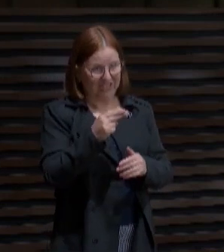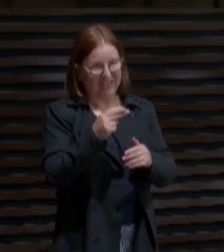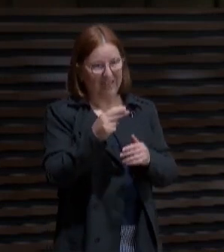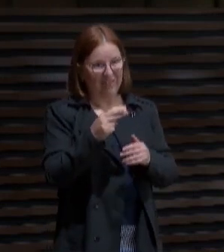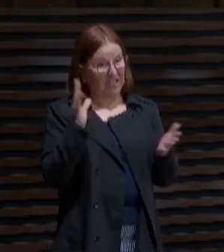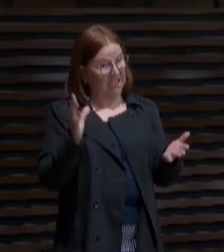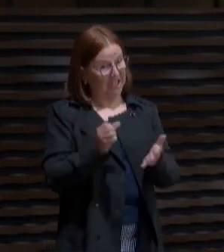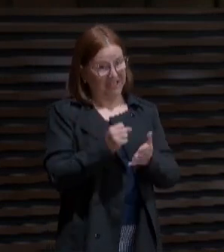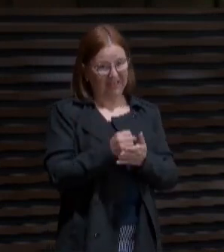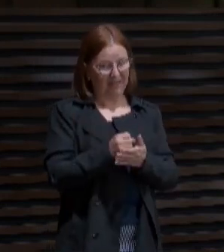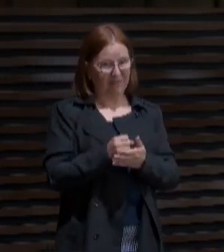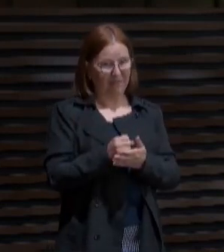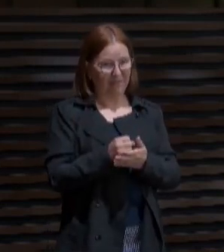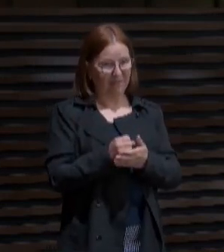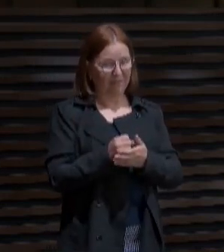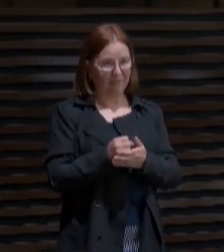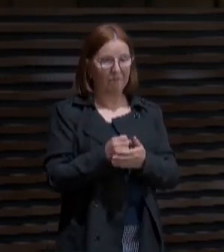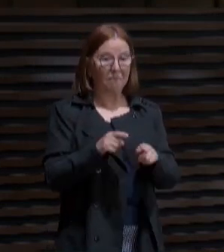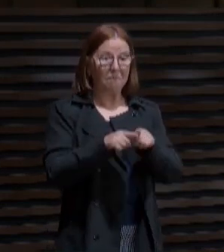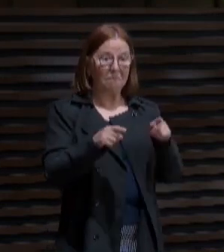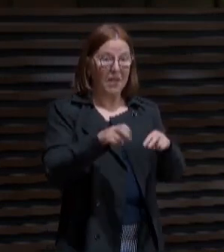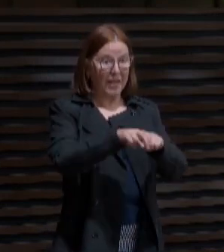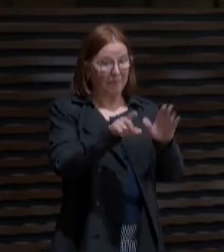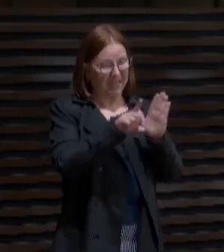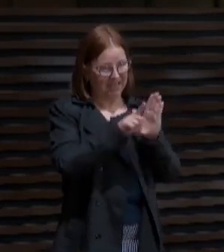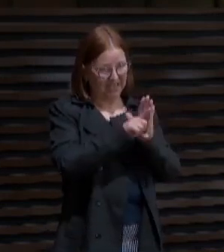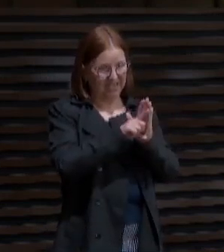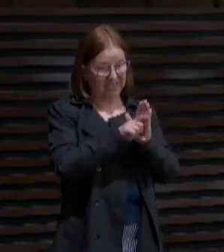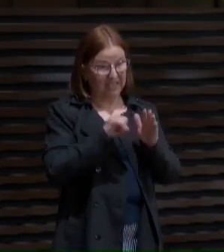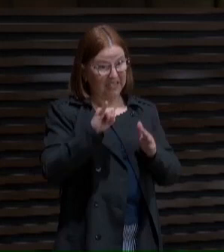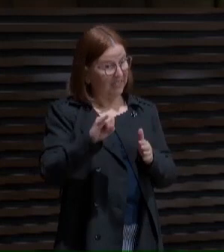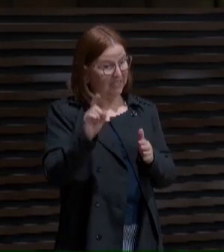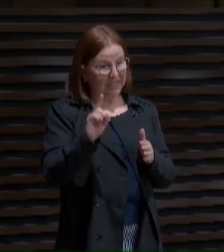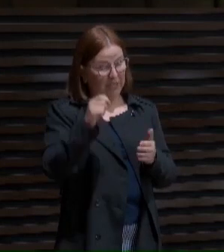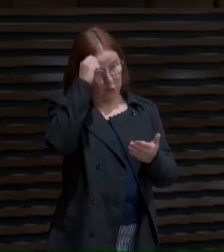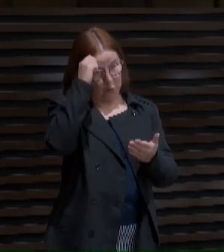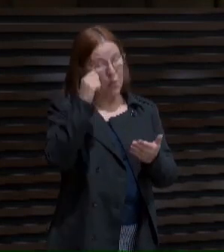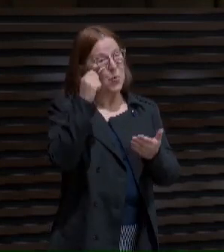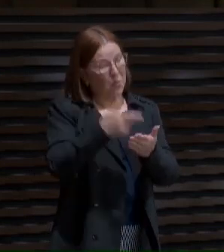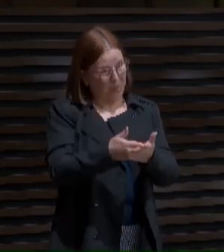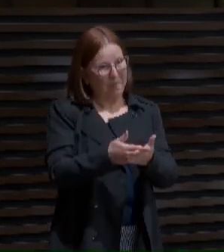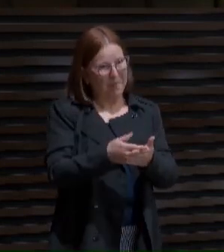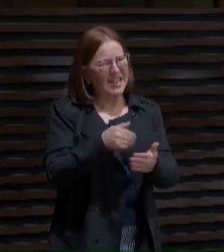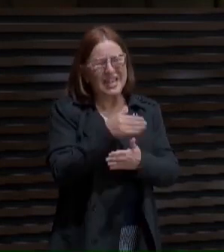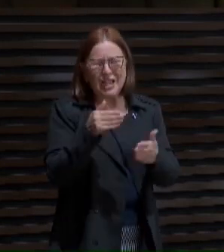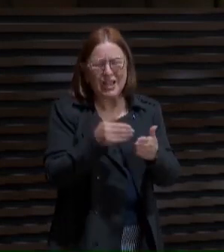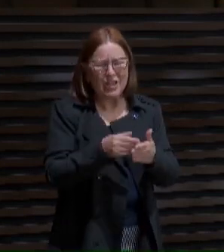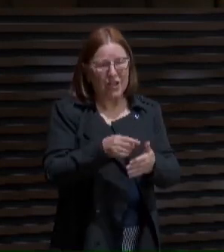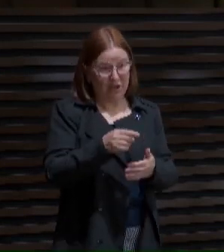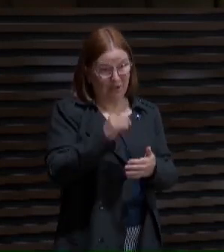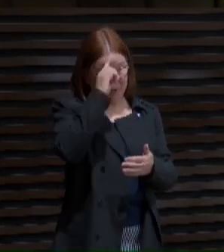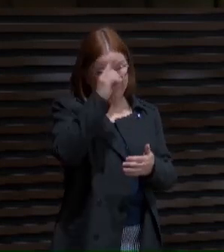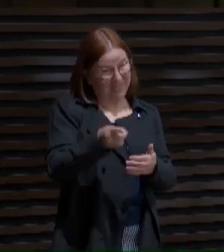de apenas um mandamento, você está perdido. Por isso que é maldito aquele que vive